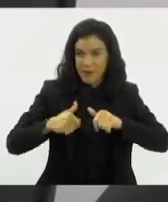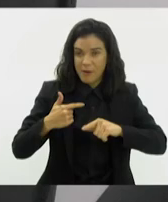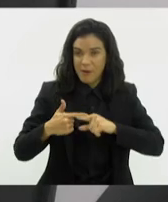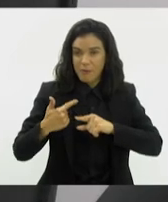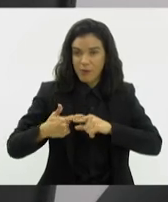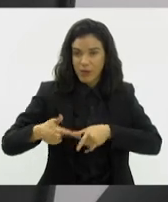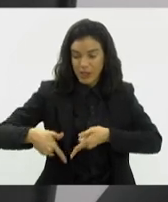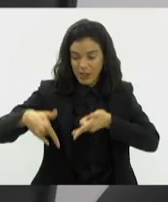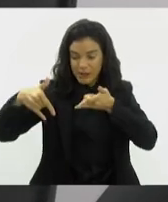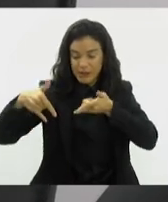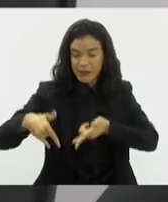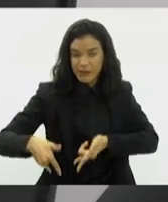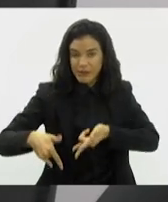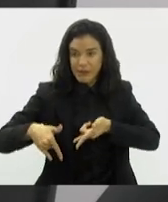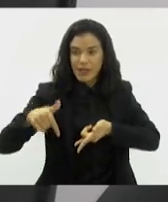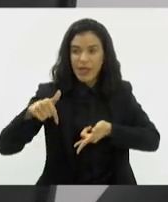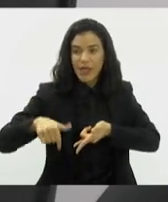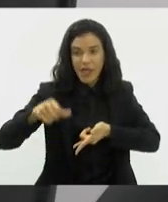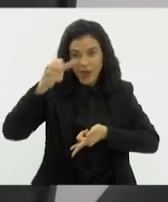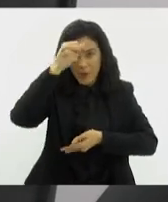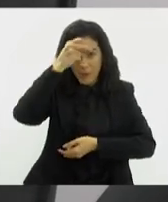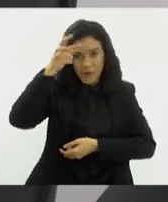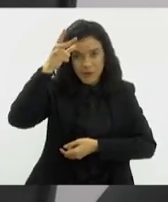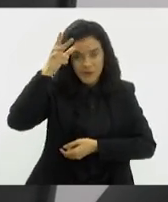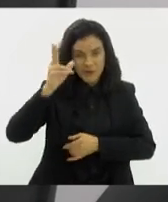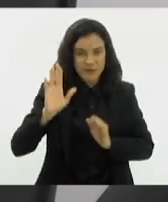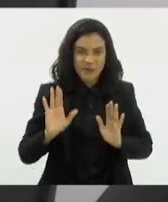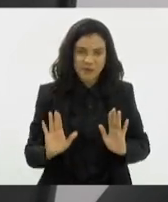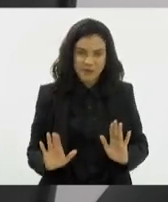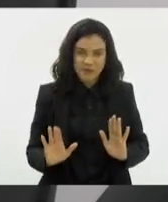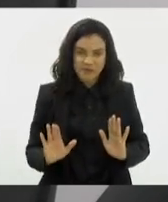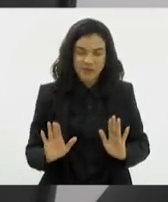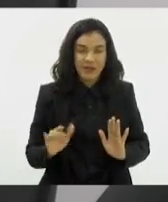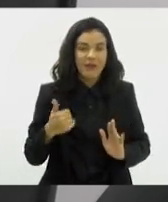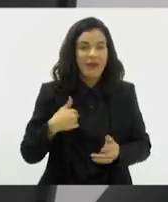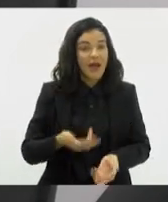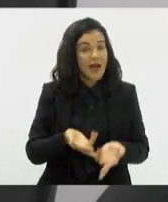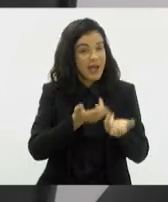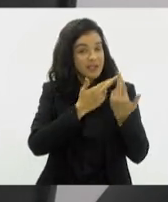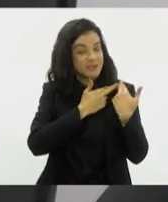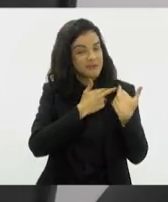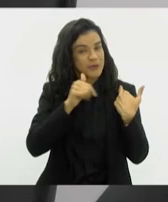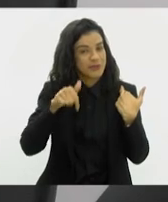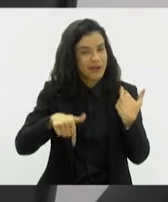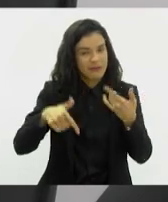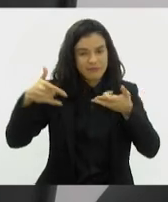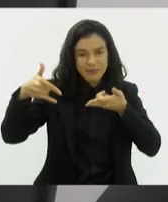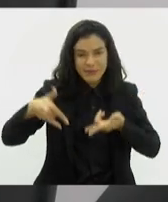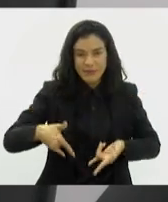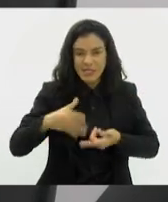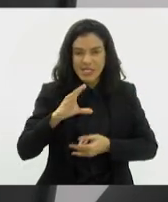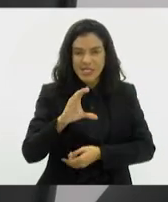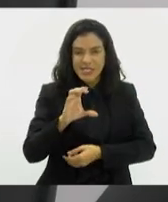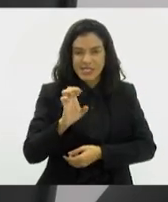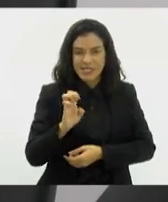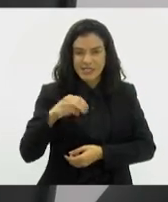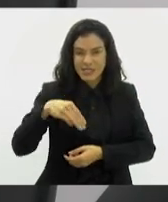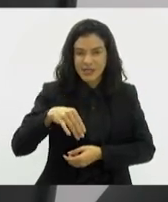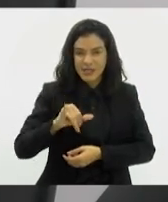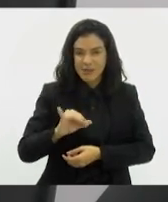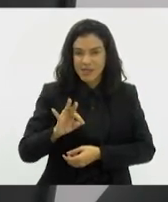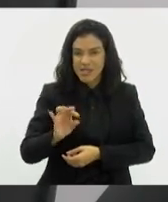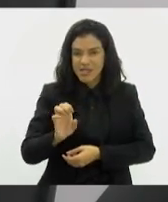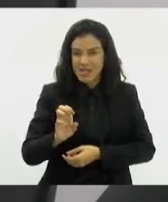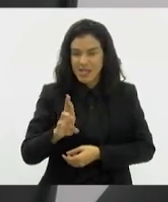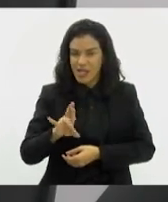os nossos mortos é a municipalidade. Então, quem tem que legislar sobre cemitério... Nossos mortos,